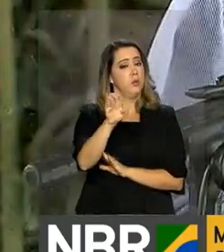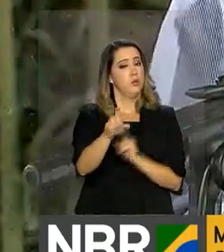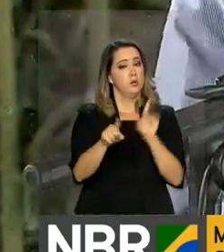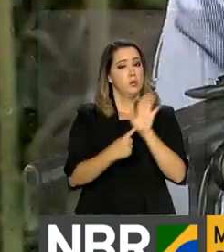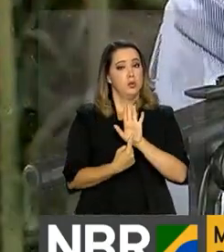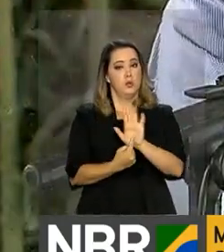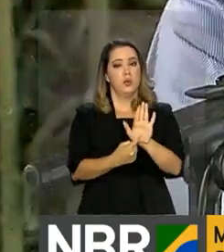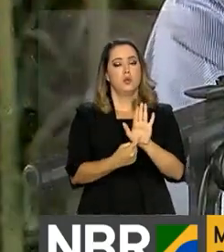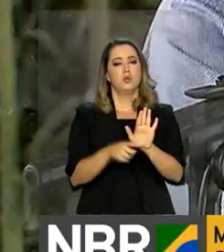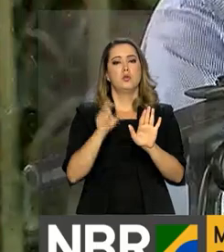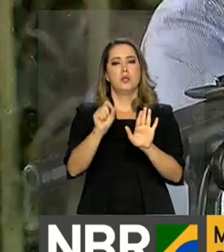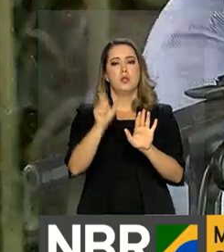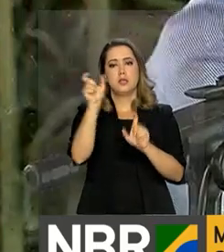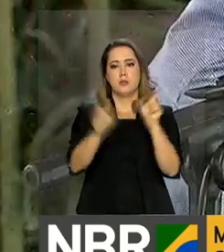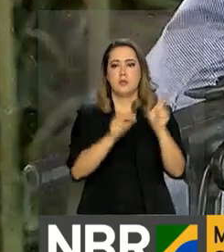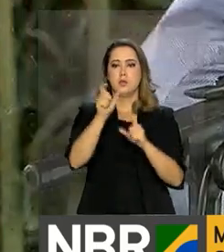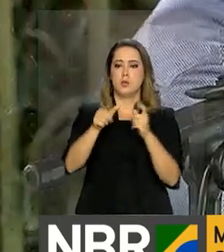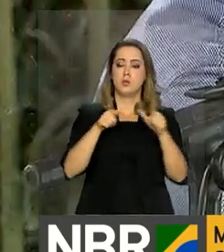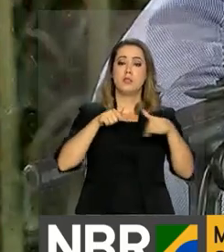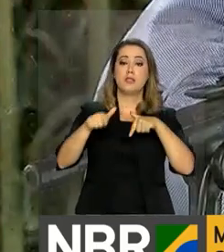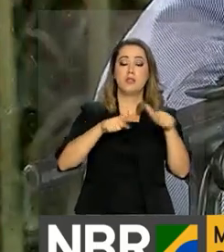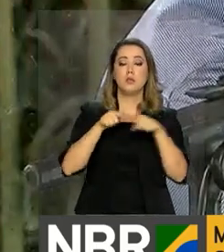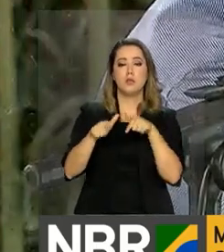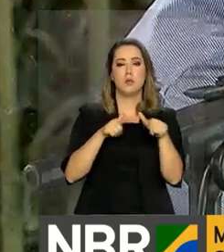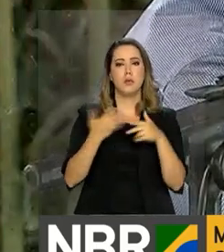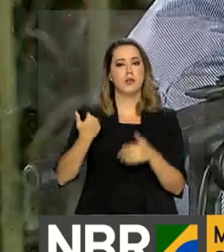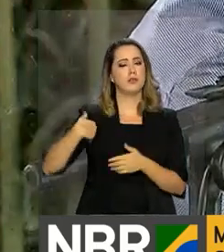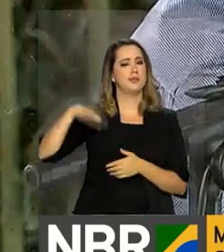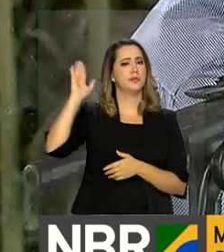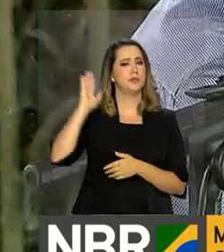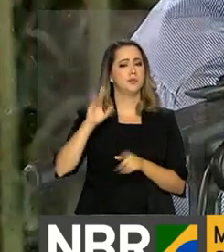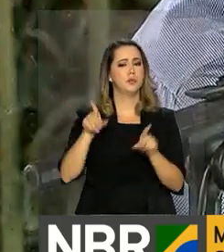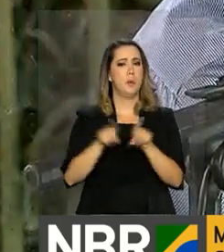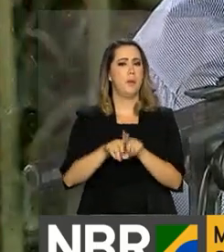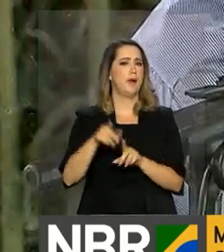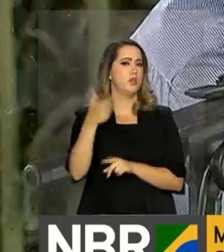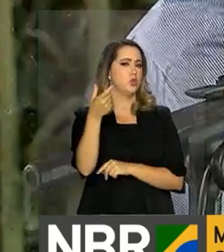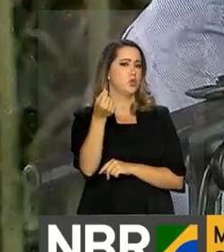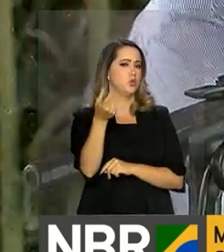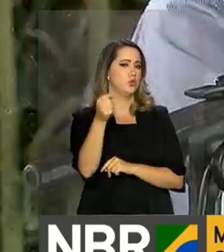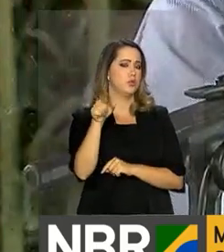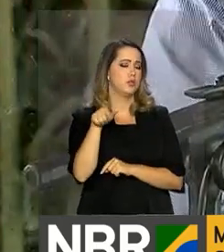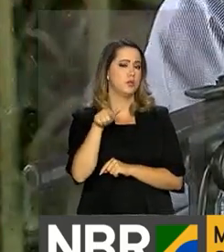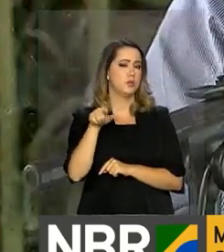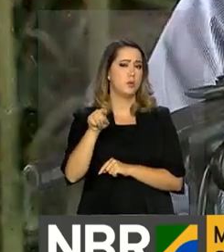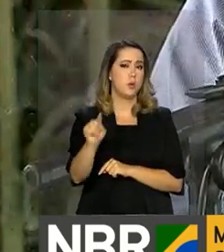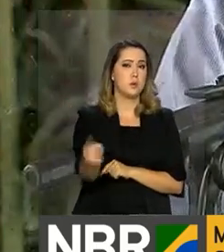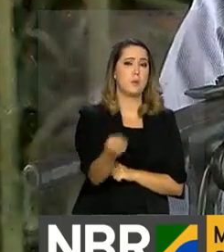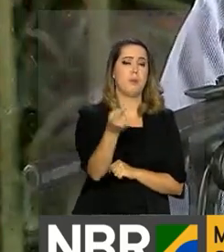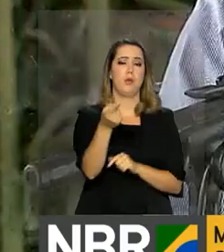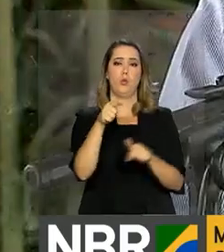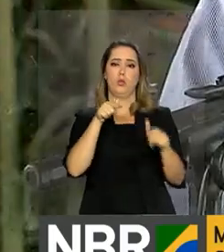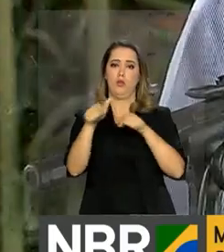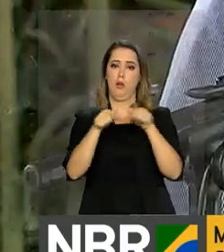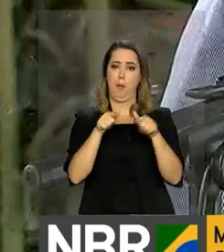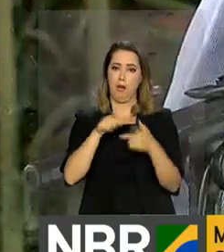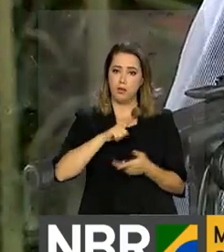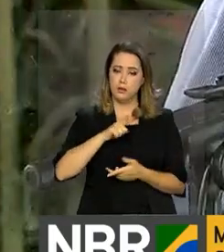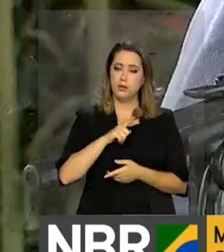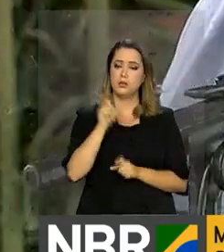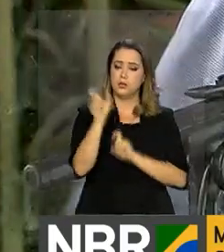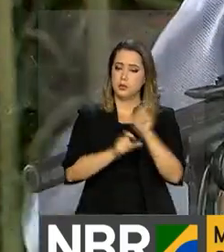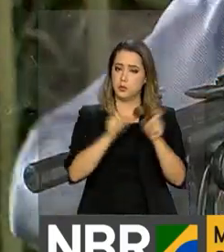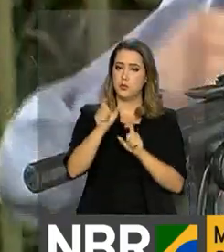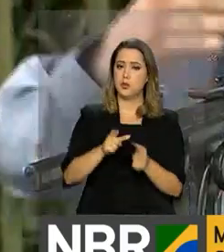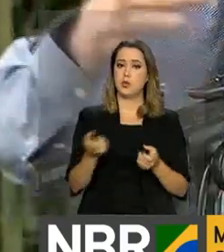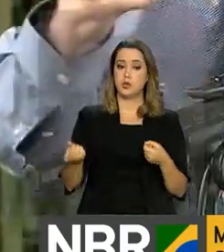ocupadas, ou seja, além daqueles 200 mil empregos, governador, há empregos informais e há pessoas